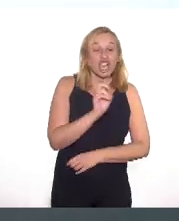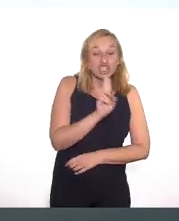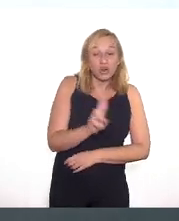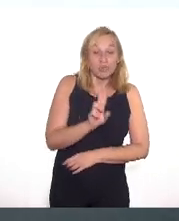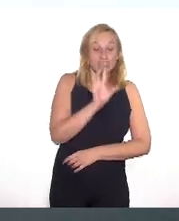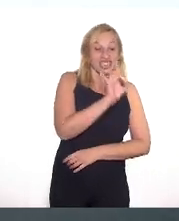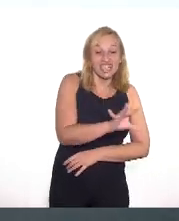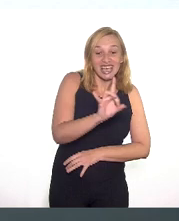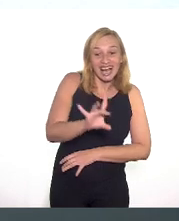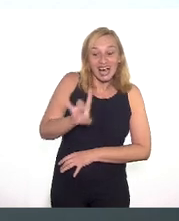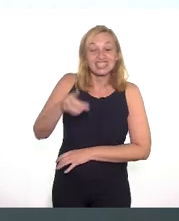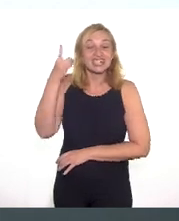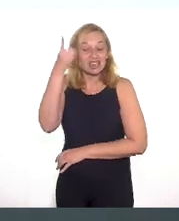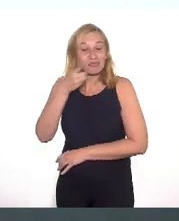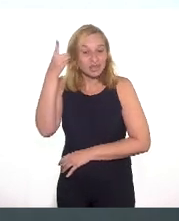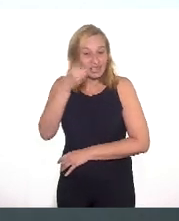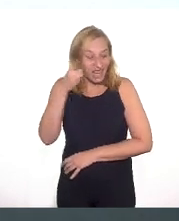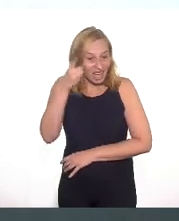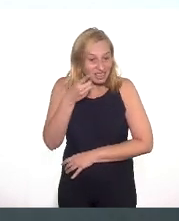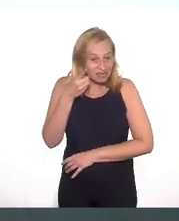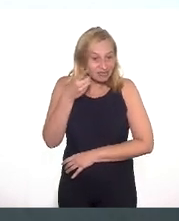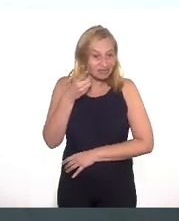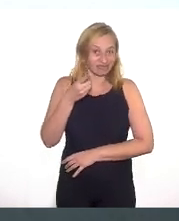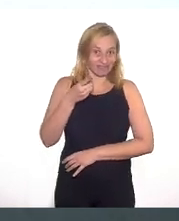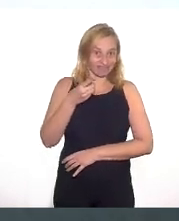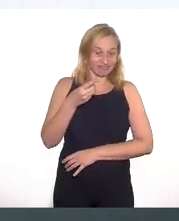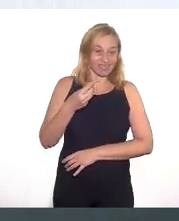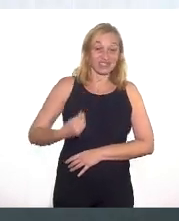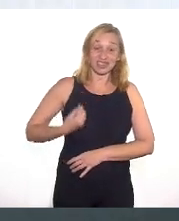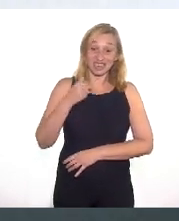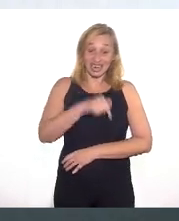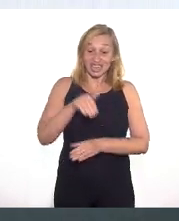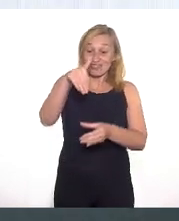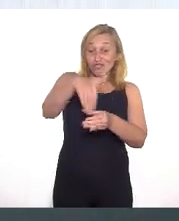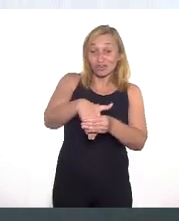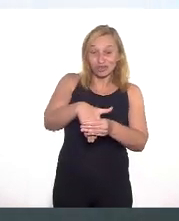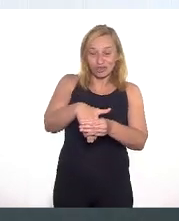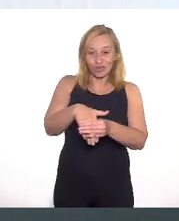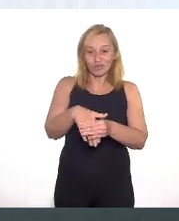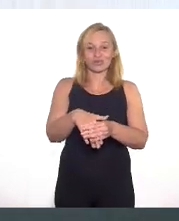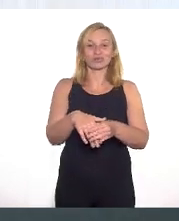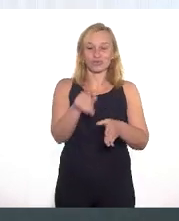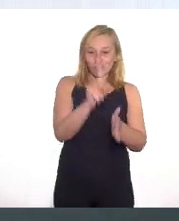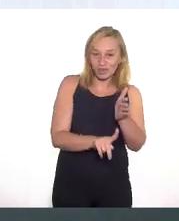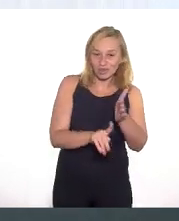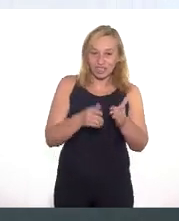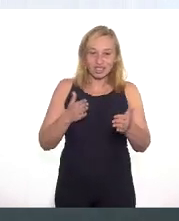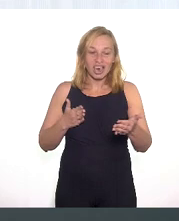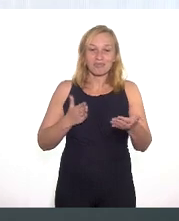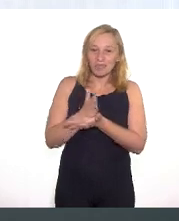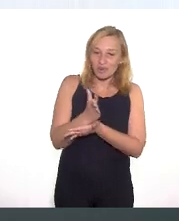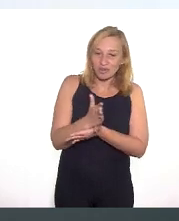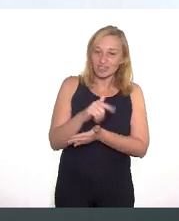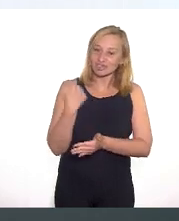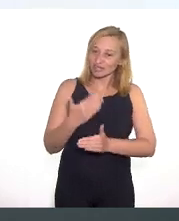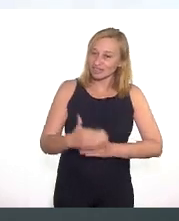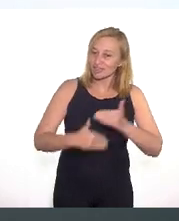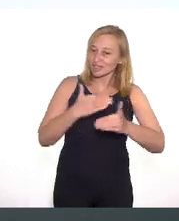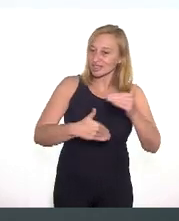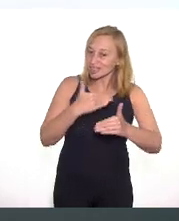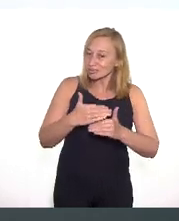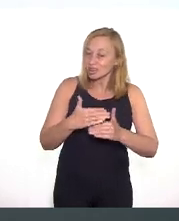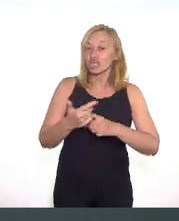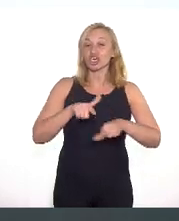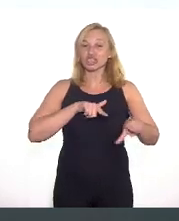presente, cada deputado e deputada que votou o projeto, emendou, aprovamos, avançamos,